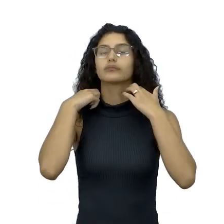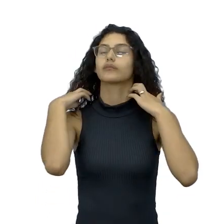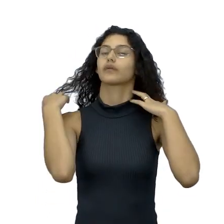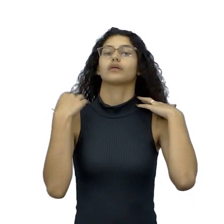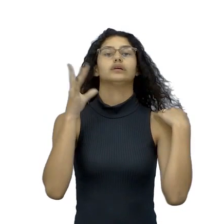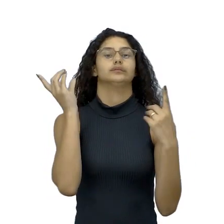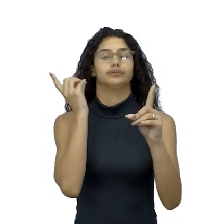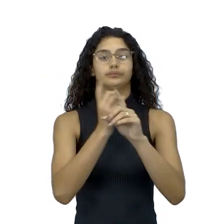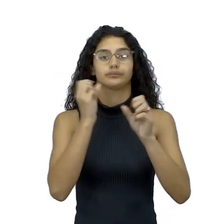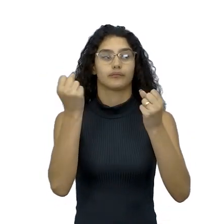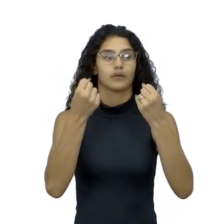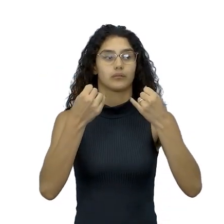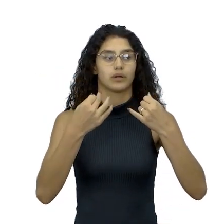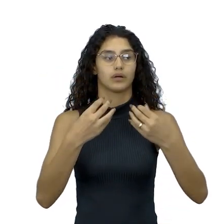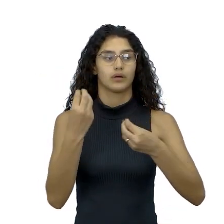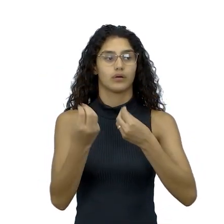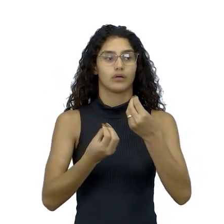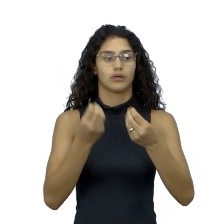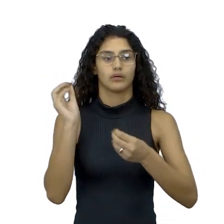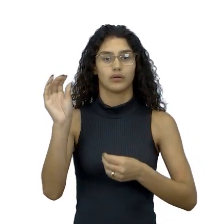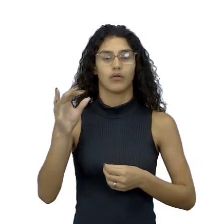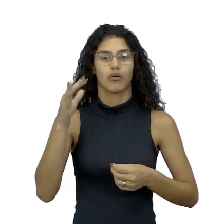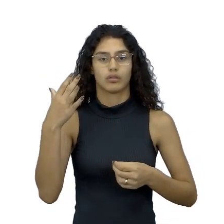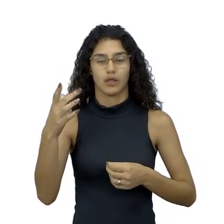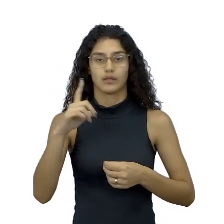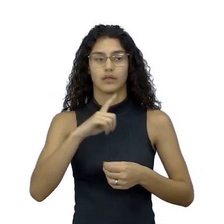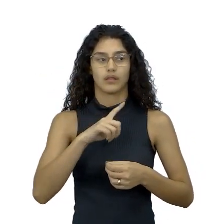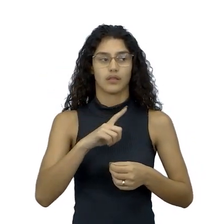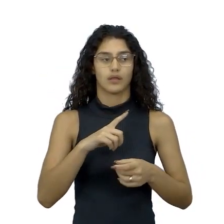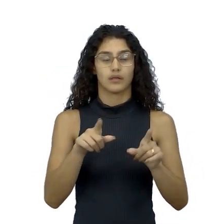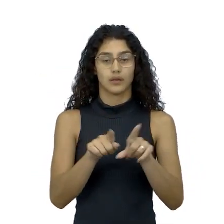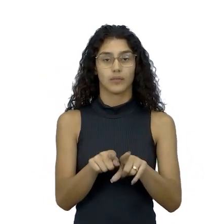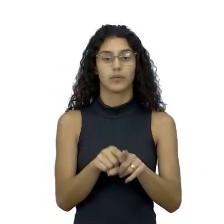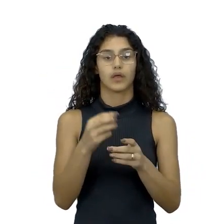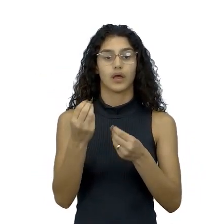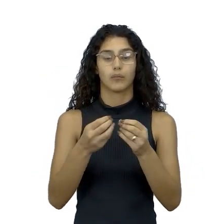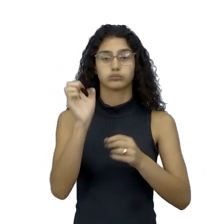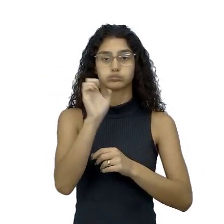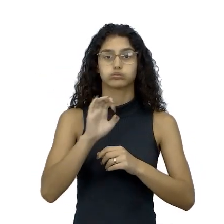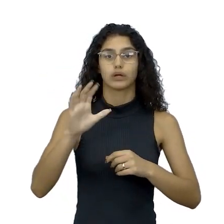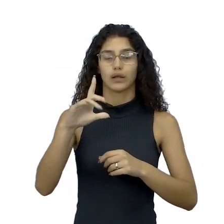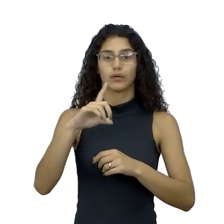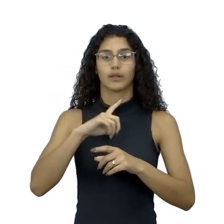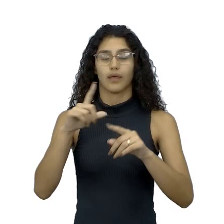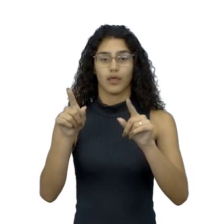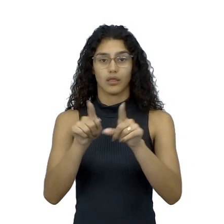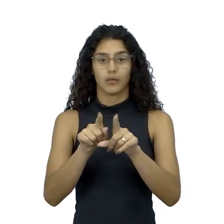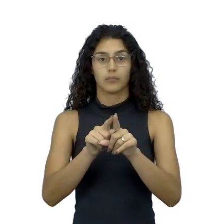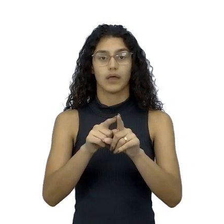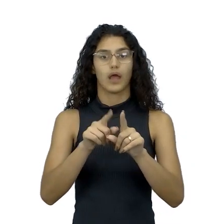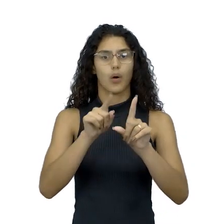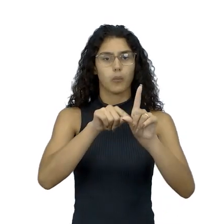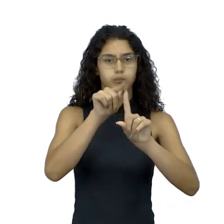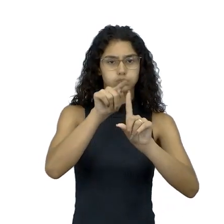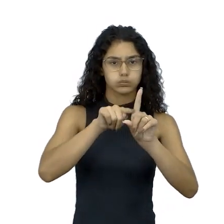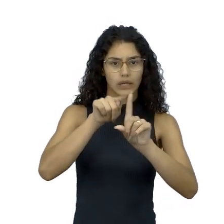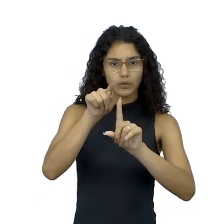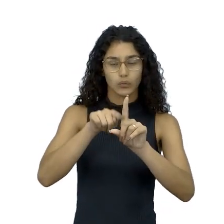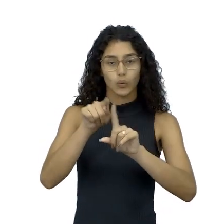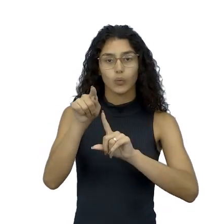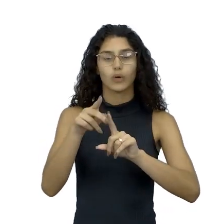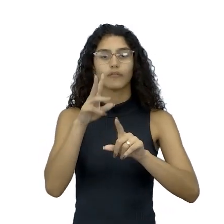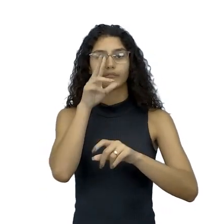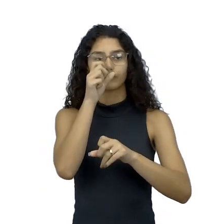reconhecer e explicar como funcionam as variáveis, né? Então, aqui, ó, estado de agregação, temperatura,